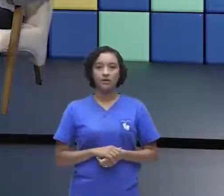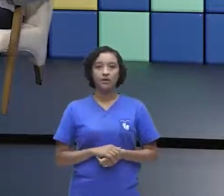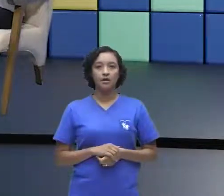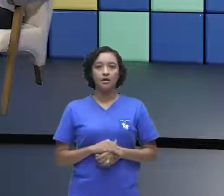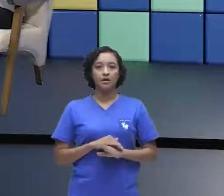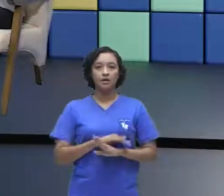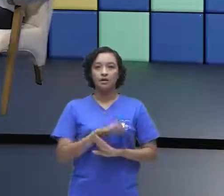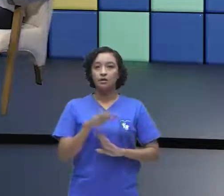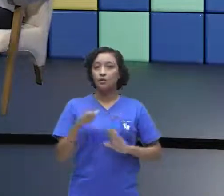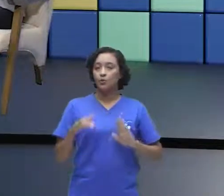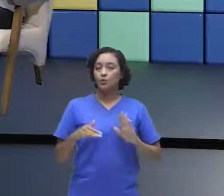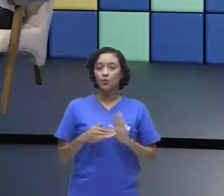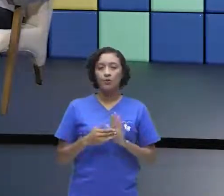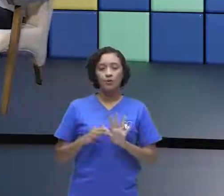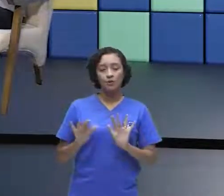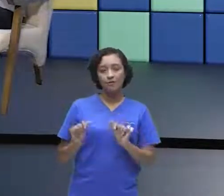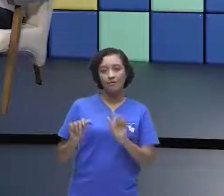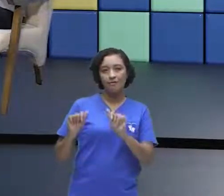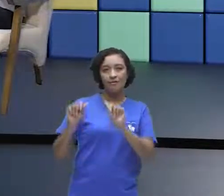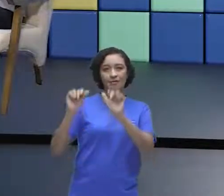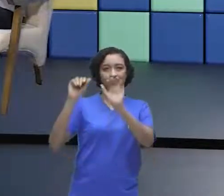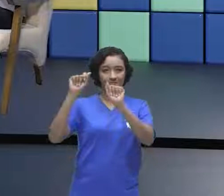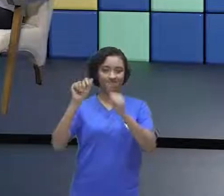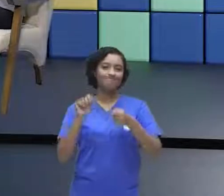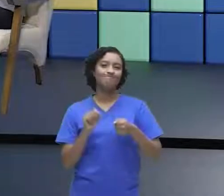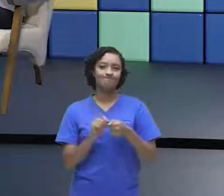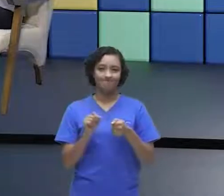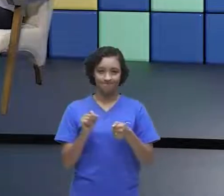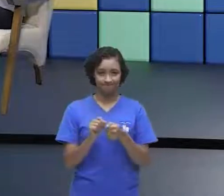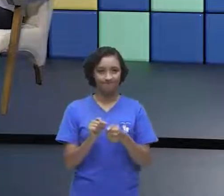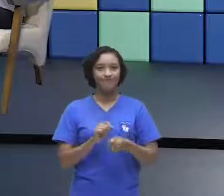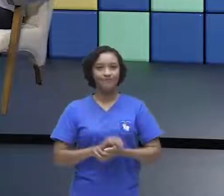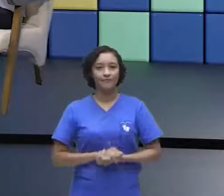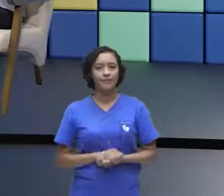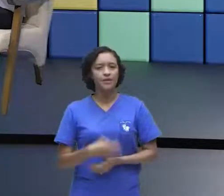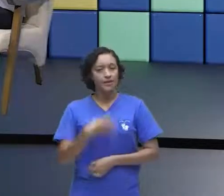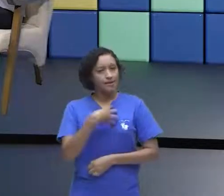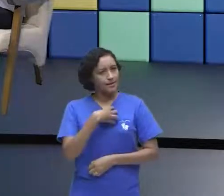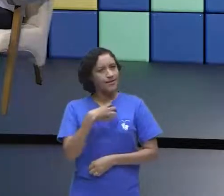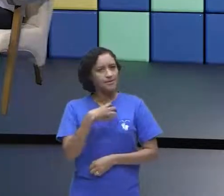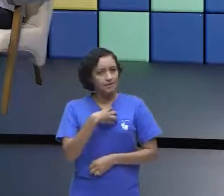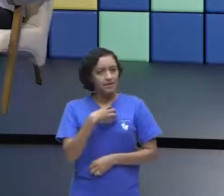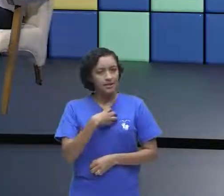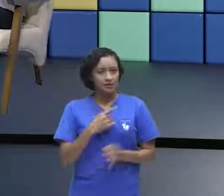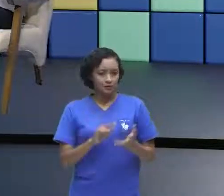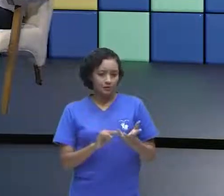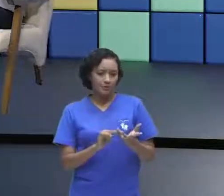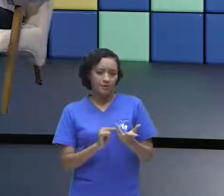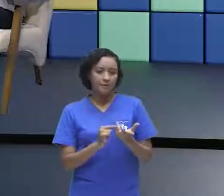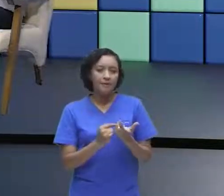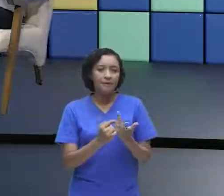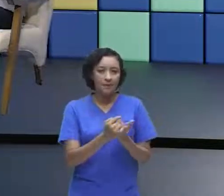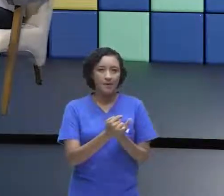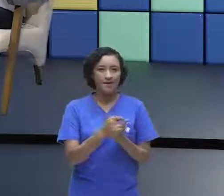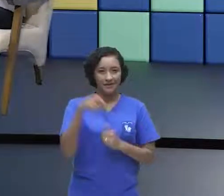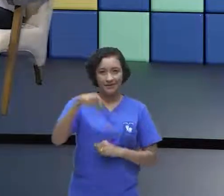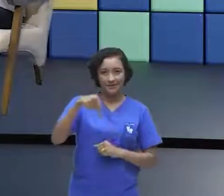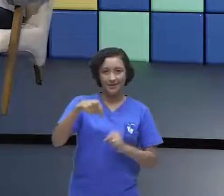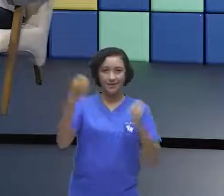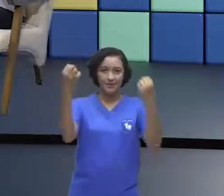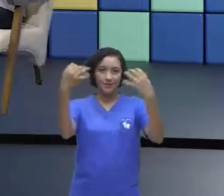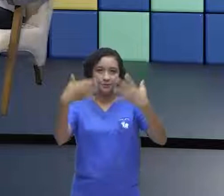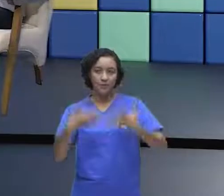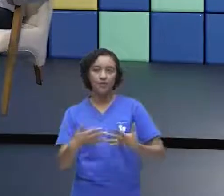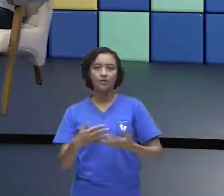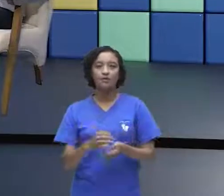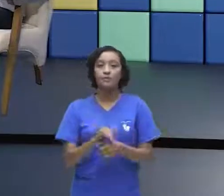arte. Então, Olha, ela desconta tudo ali na arte. E ela sente todos esses sintomas, né? Tudo que a gente está falando aqui. E uma das maneiras que